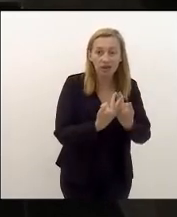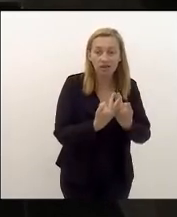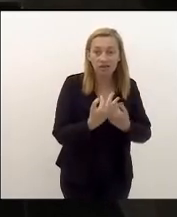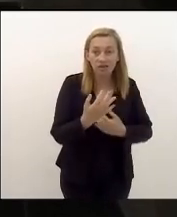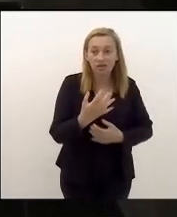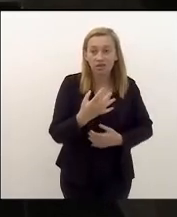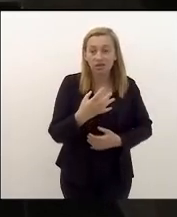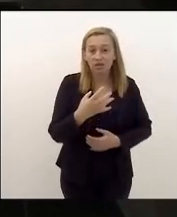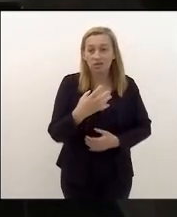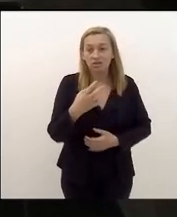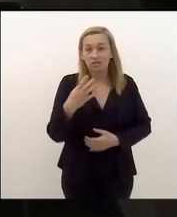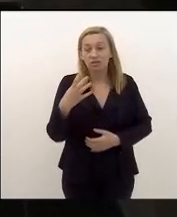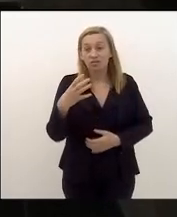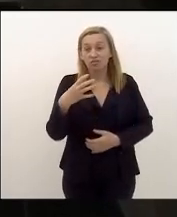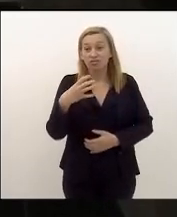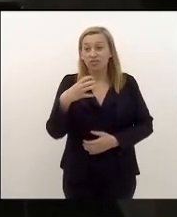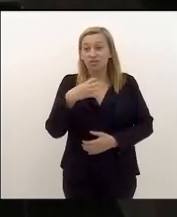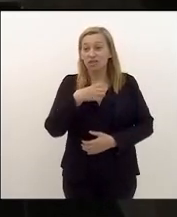não passa.